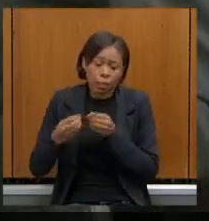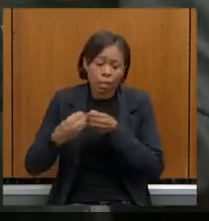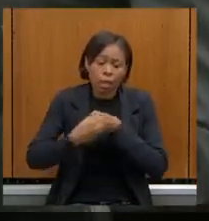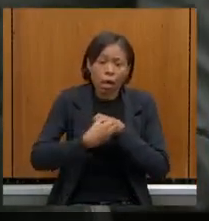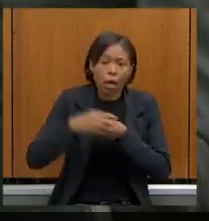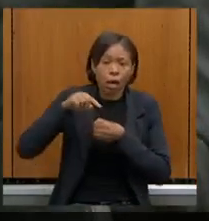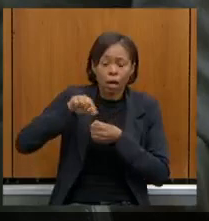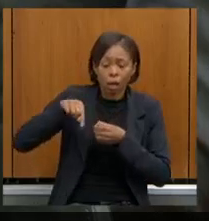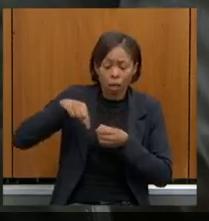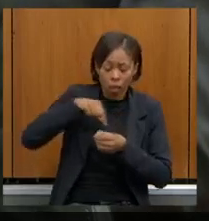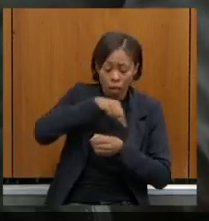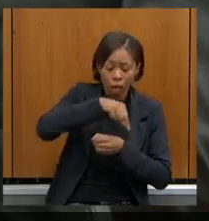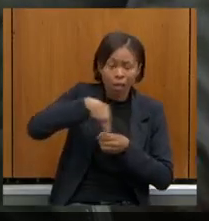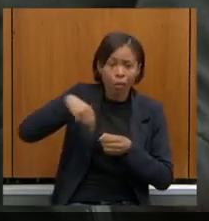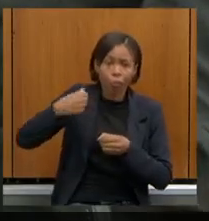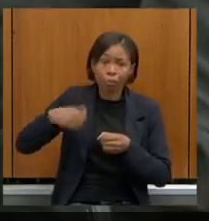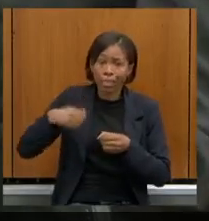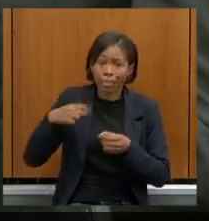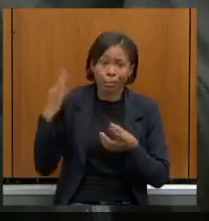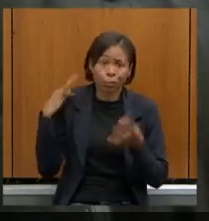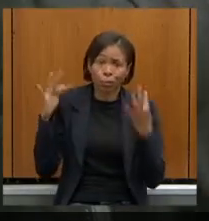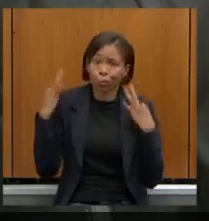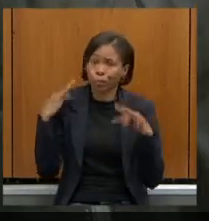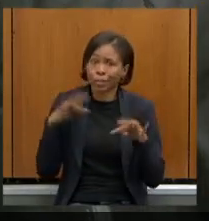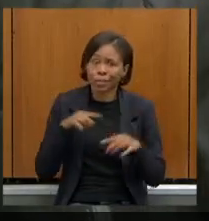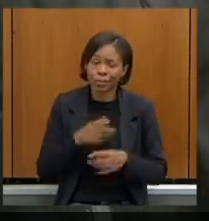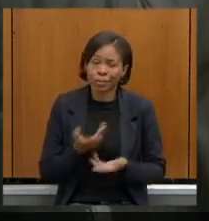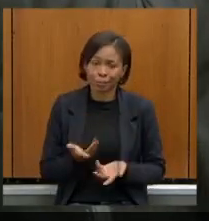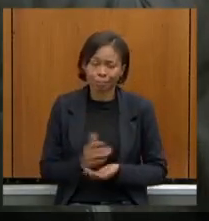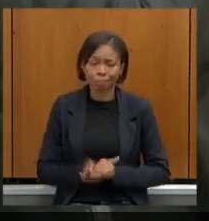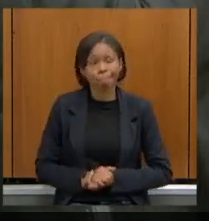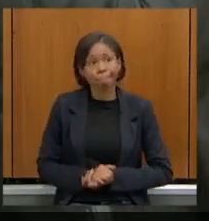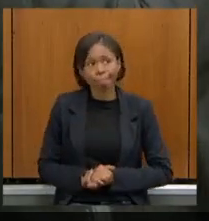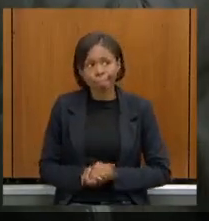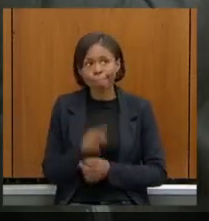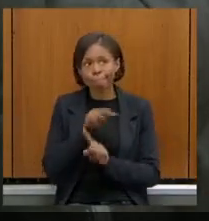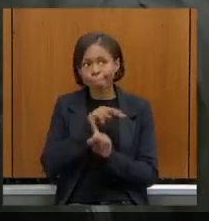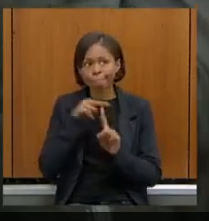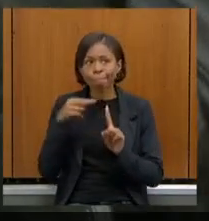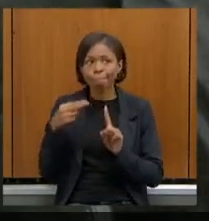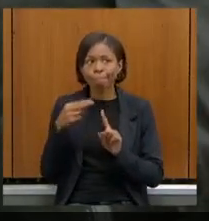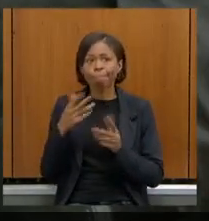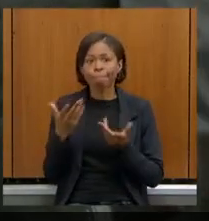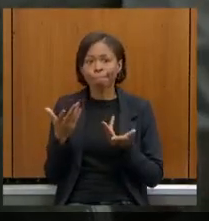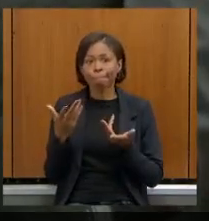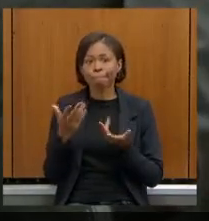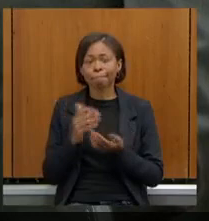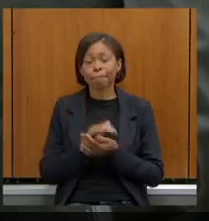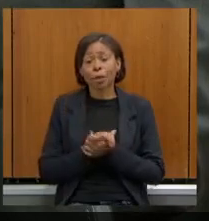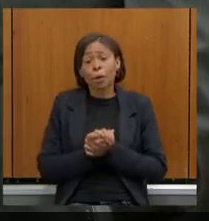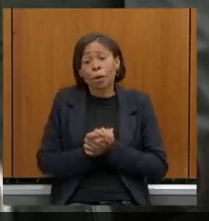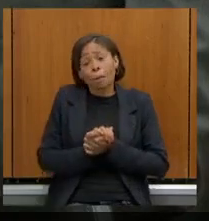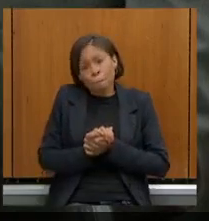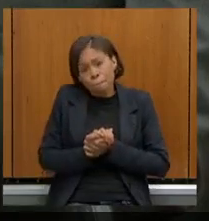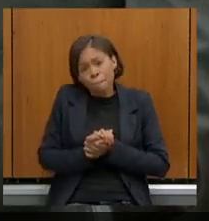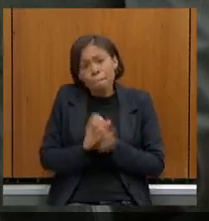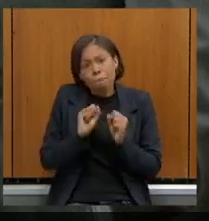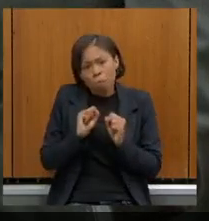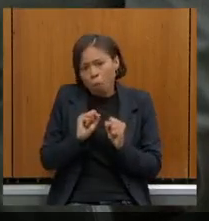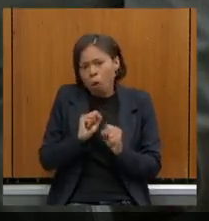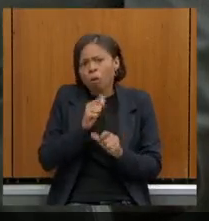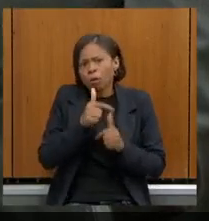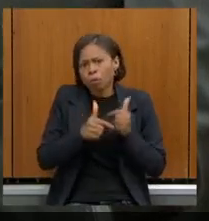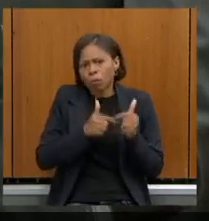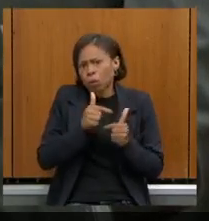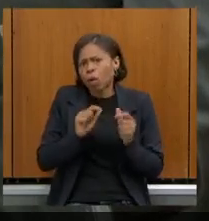próximas ali então esse é o panorama sabe mas acho que podemos trabalhar na linha de fazer